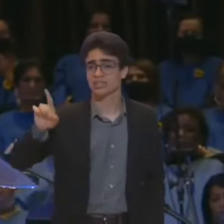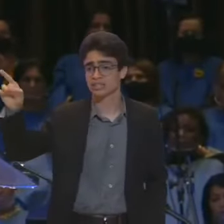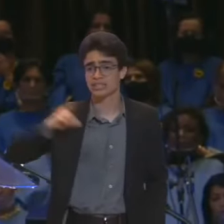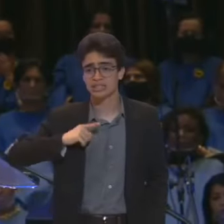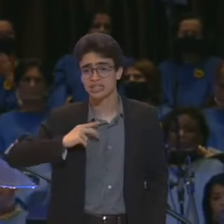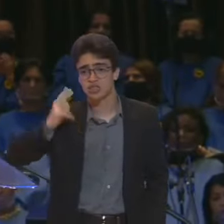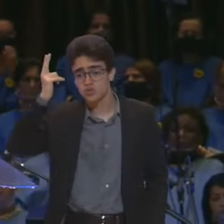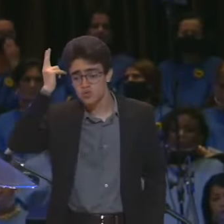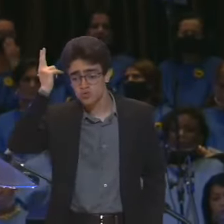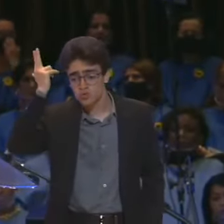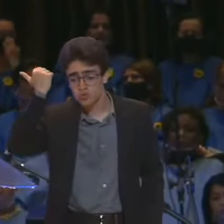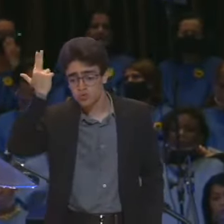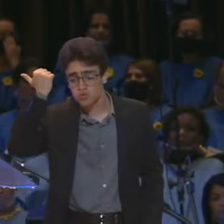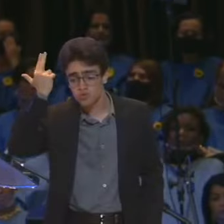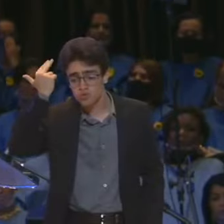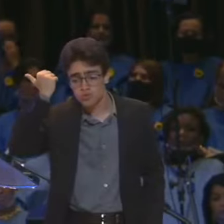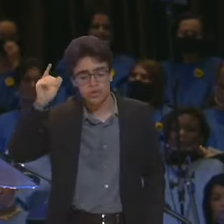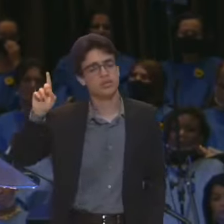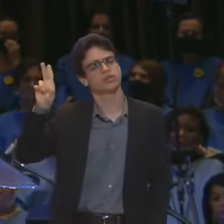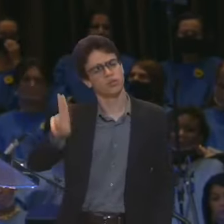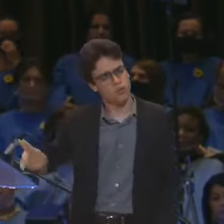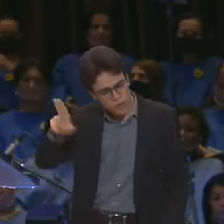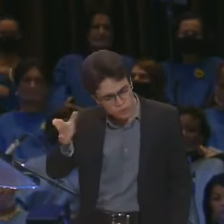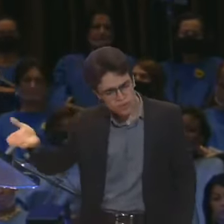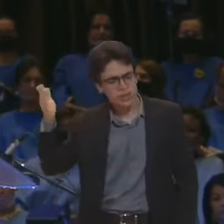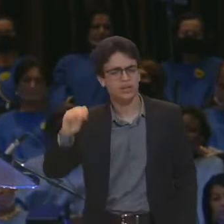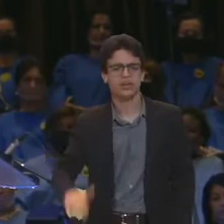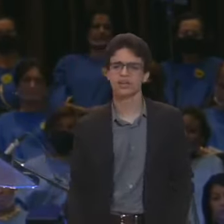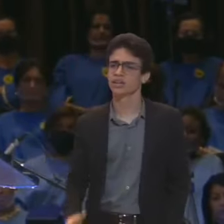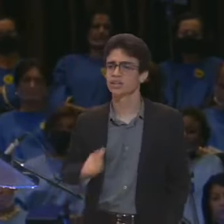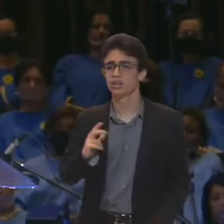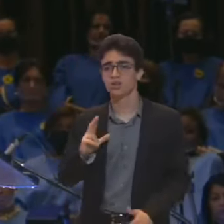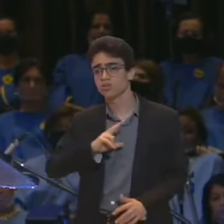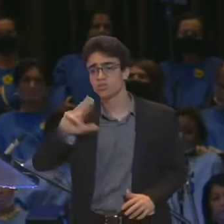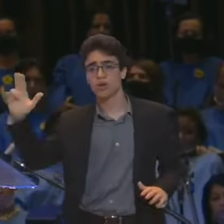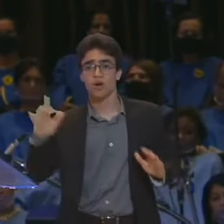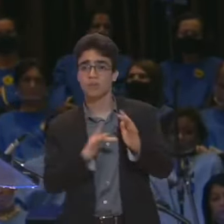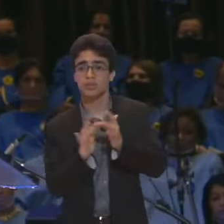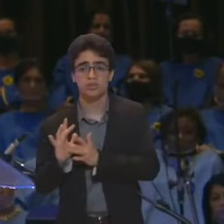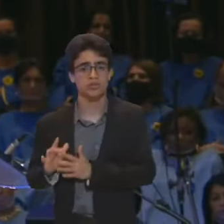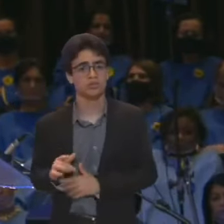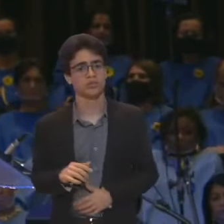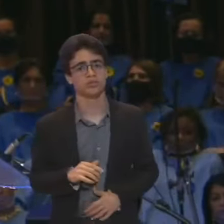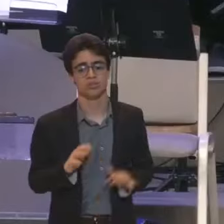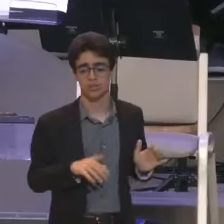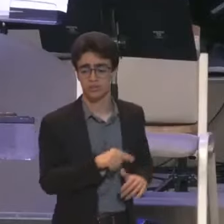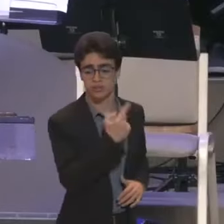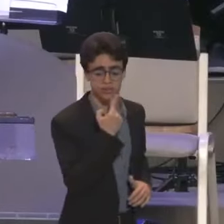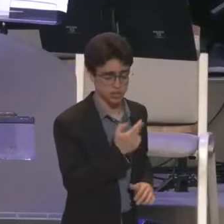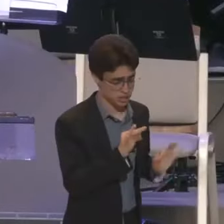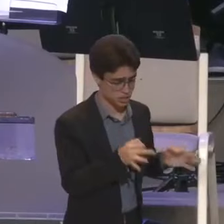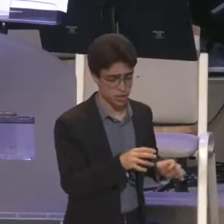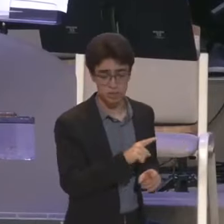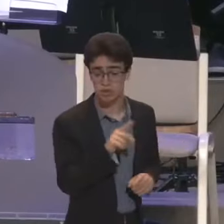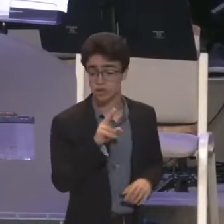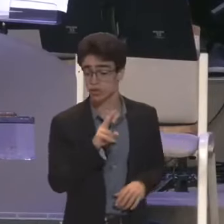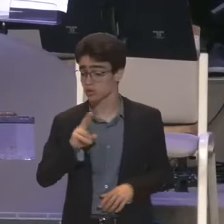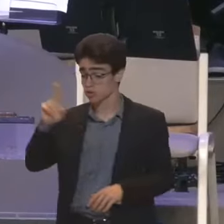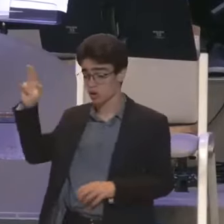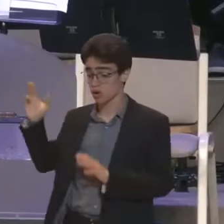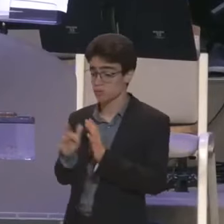Balaão para abençoar outras pessoas. Então o nome de Jesus, vai lá o cabrito vai estar certo, vai dizer, o teu nome